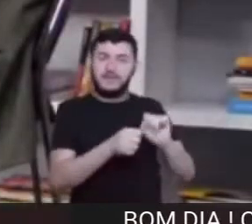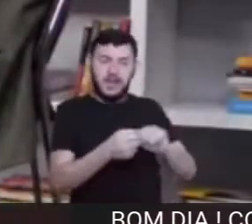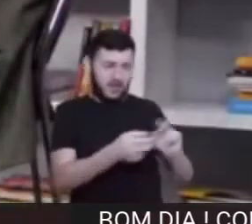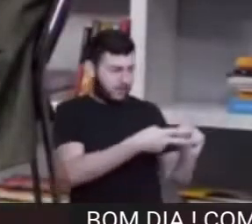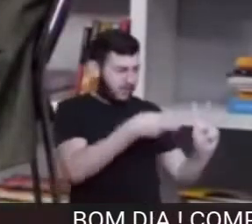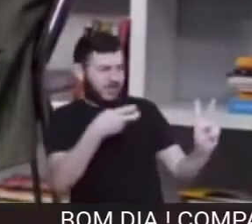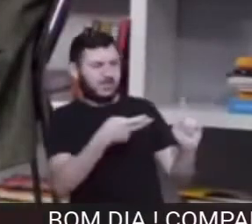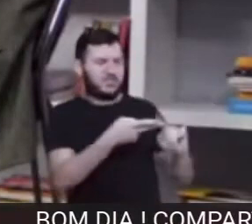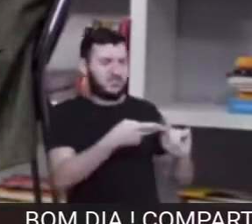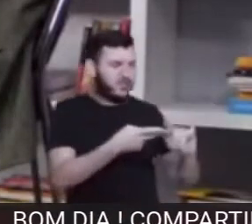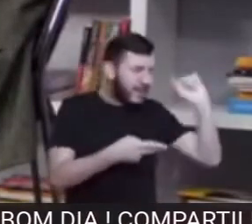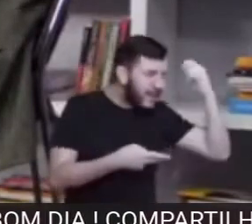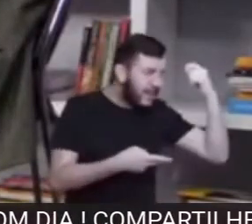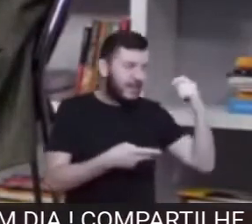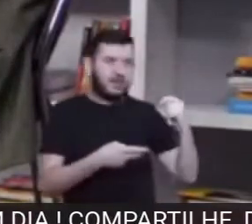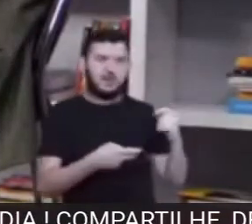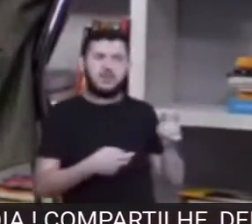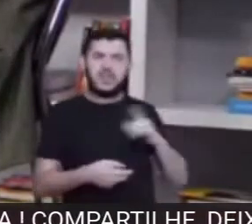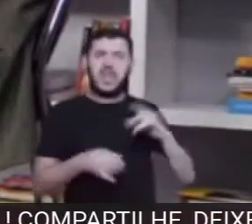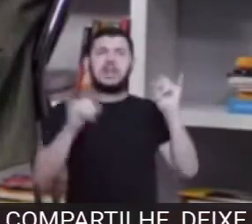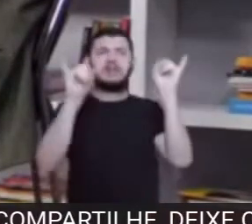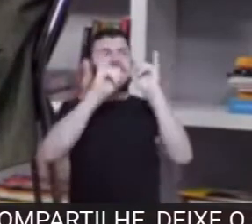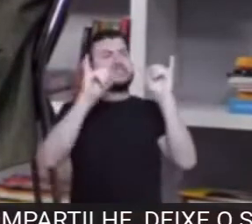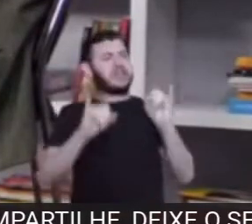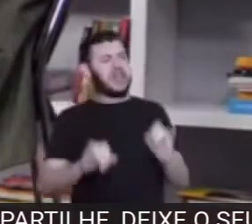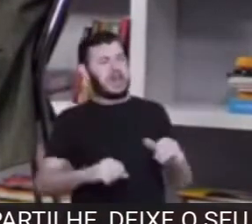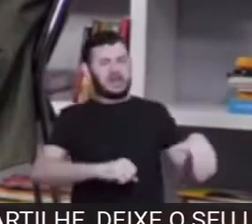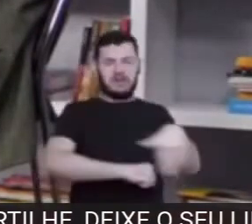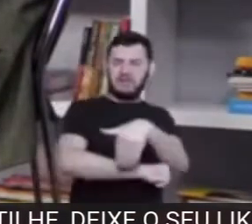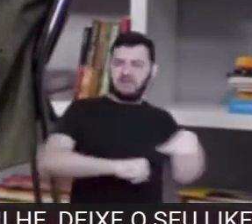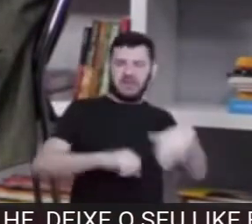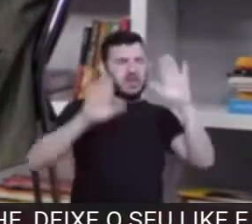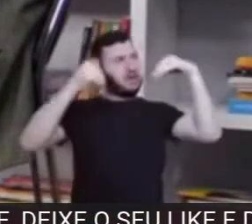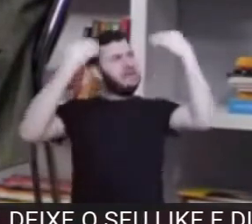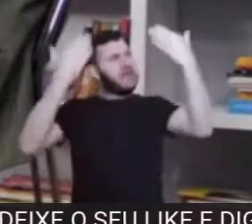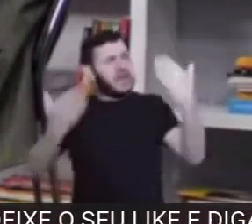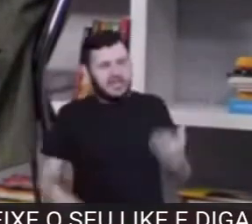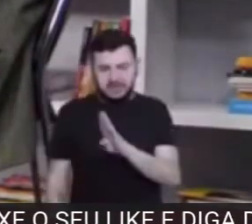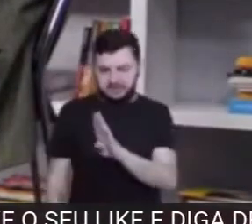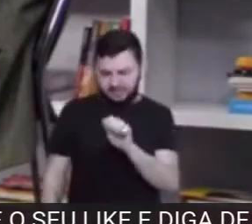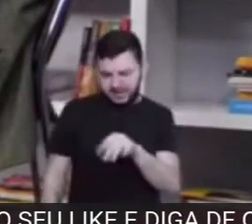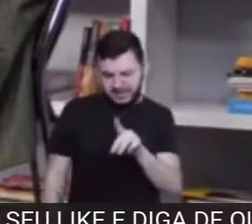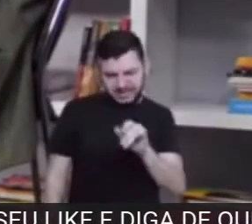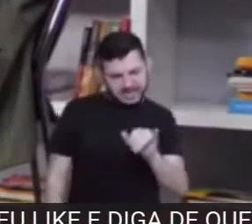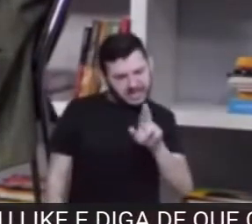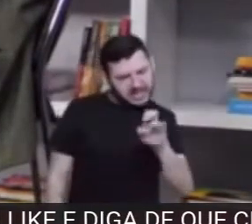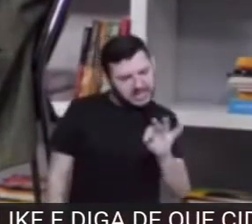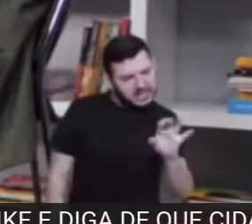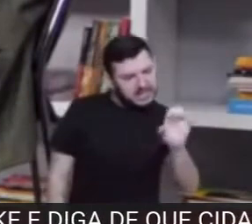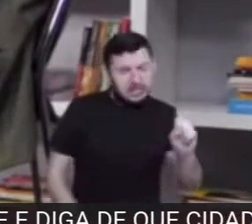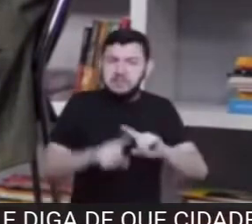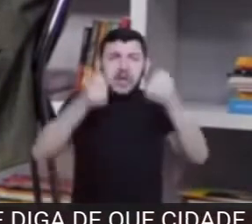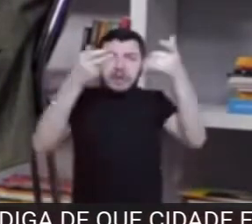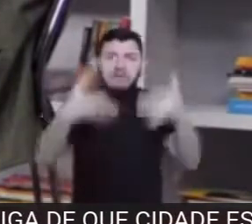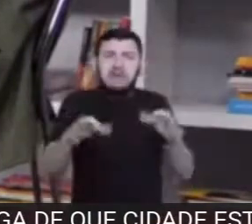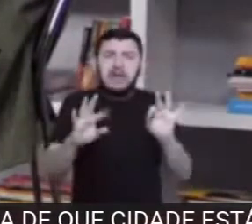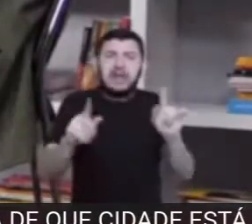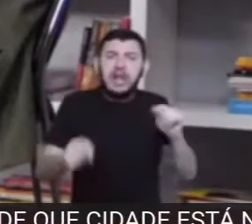o bandeirante, está cheio de avenida e tal, e não se conta a verdadeira história do que eles fizeram.